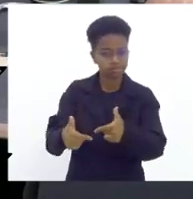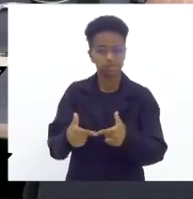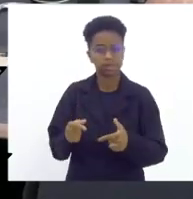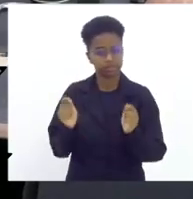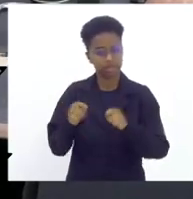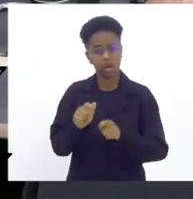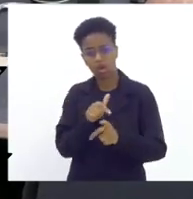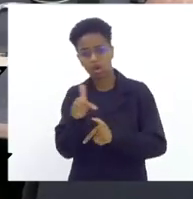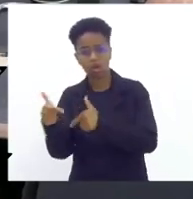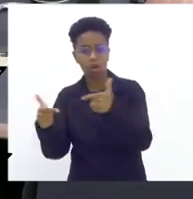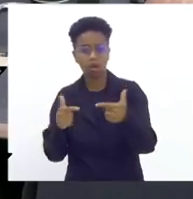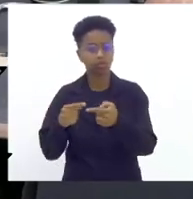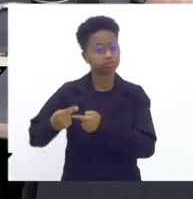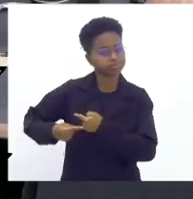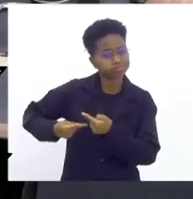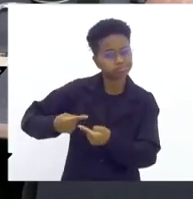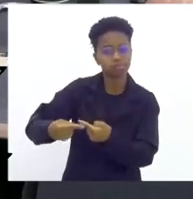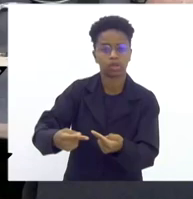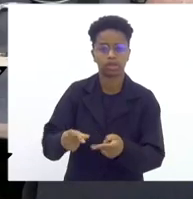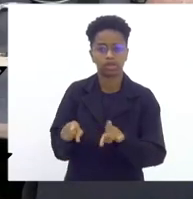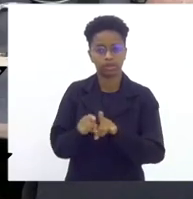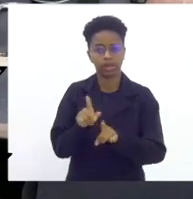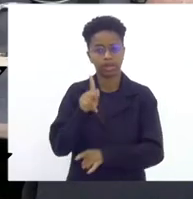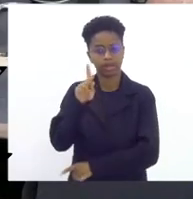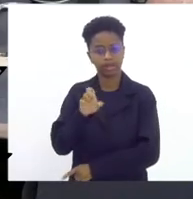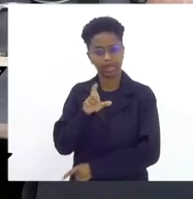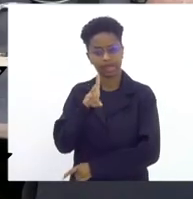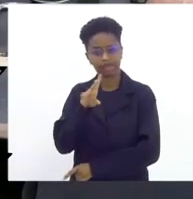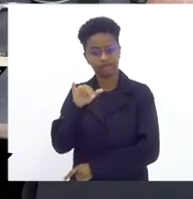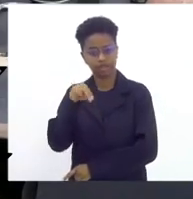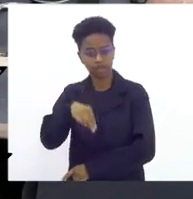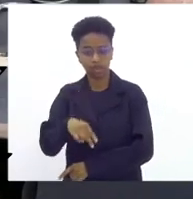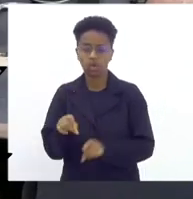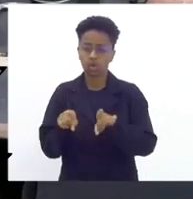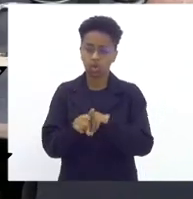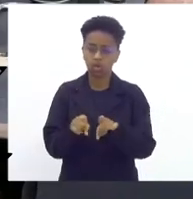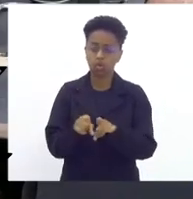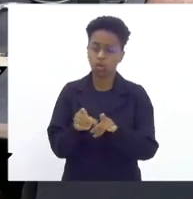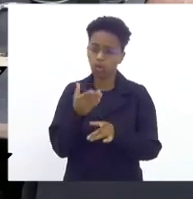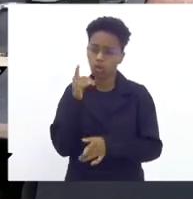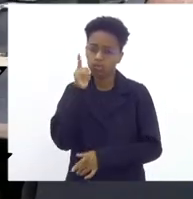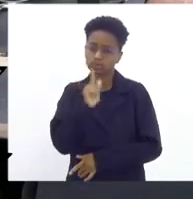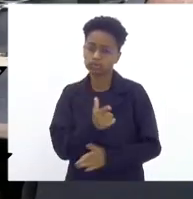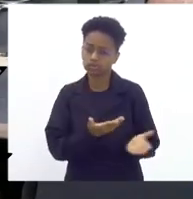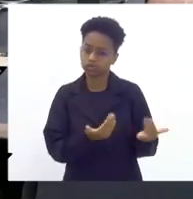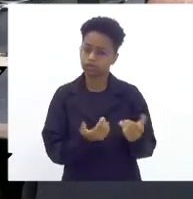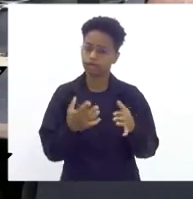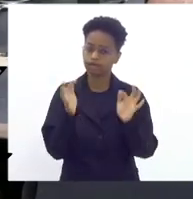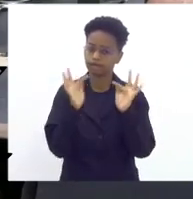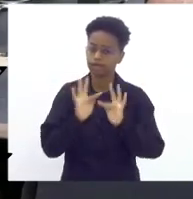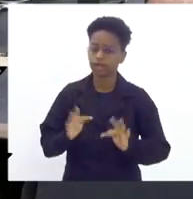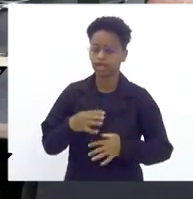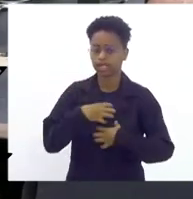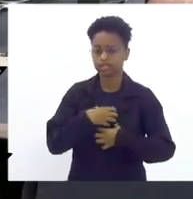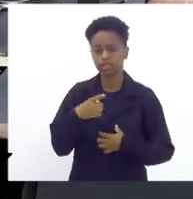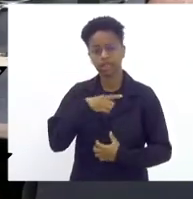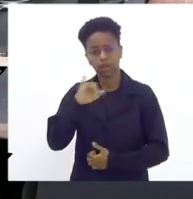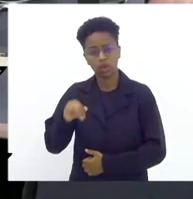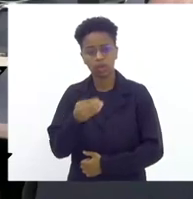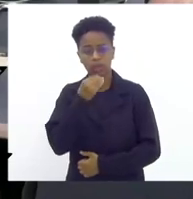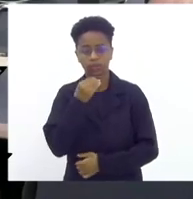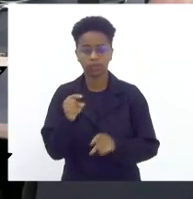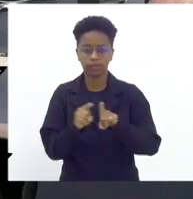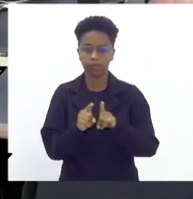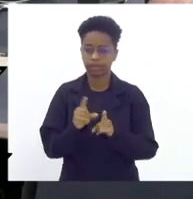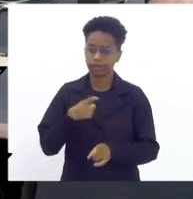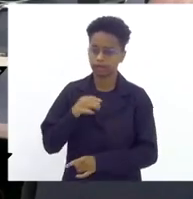depois de nós para que o Kevin tenha uma Juventude feliz uma Juventude de oportunidade uma